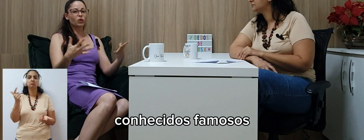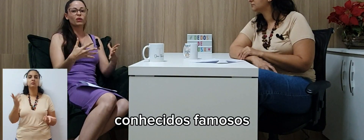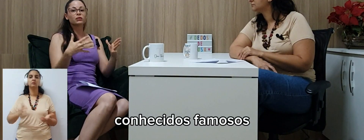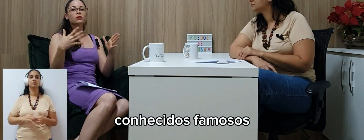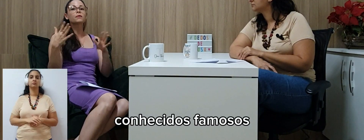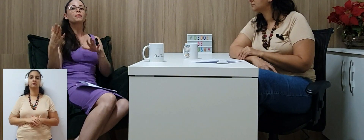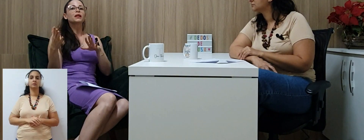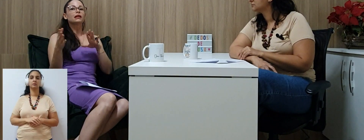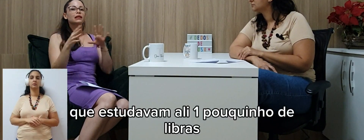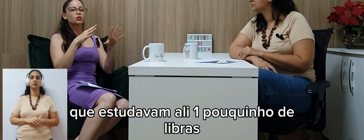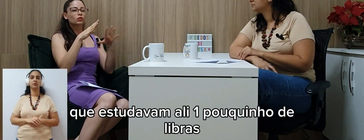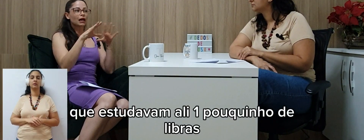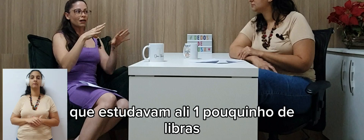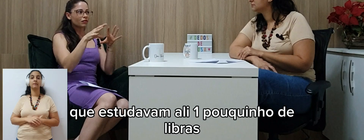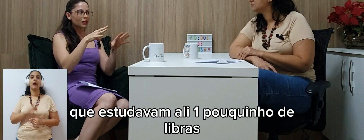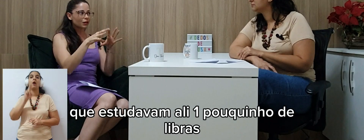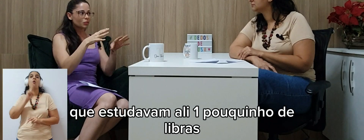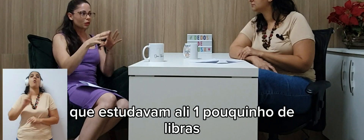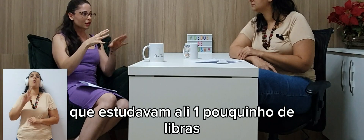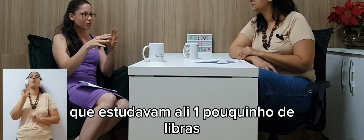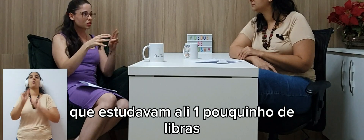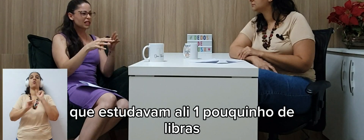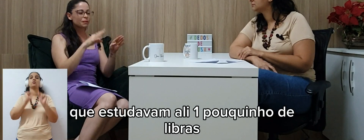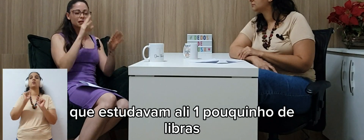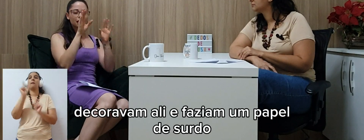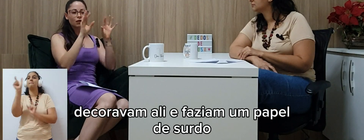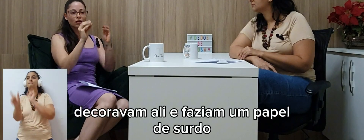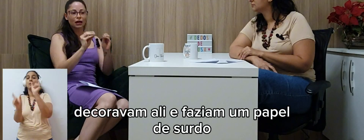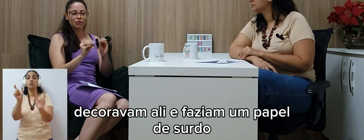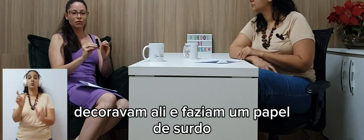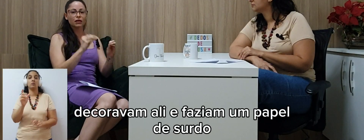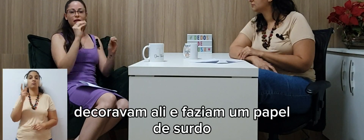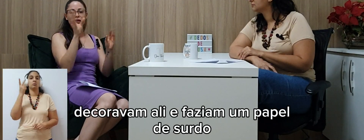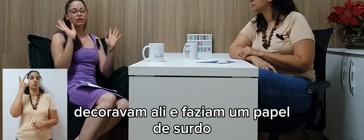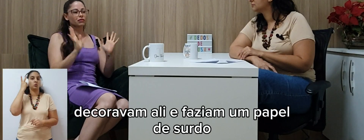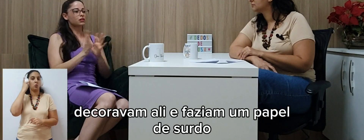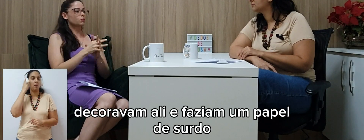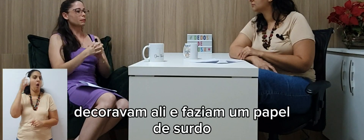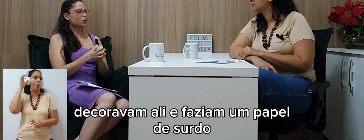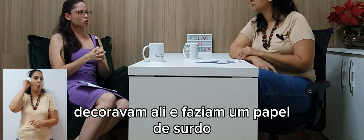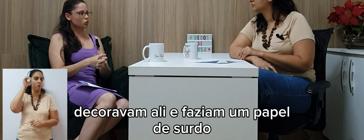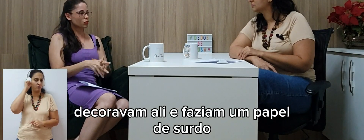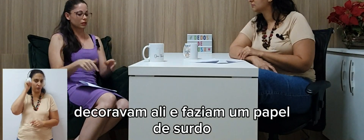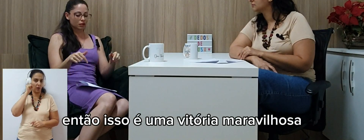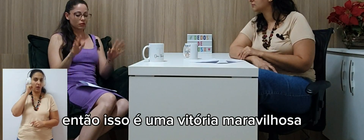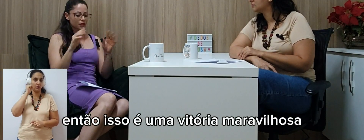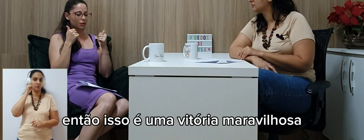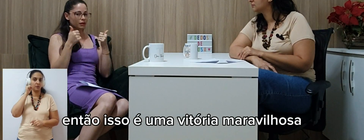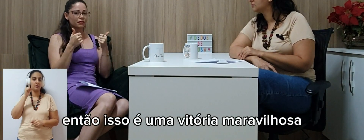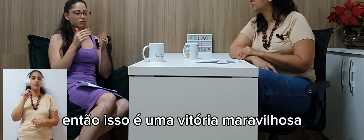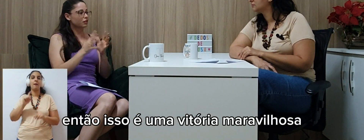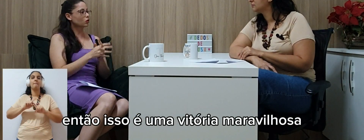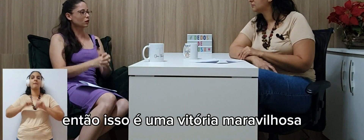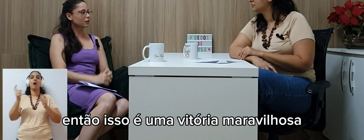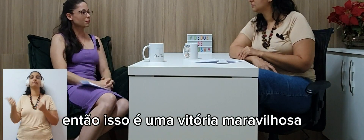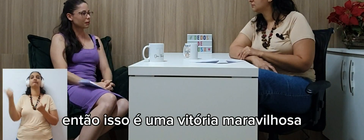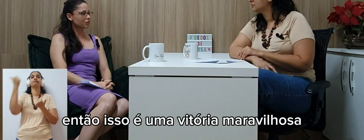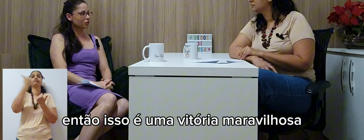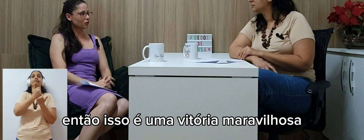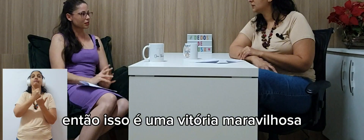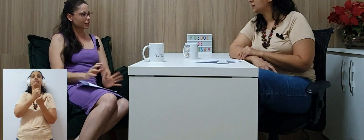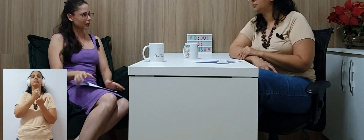conhecidos, famosos, que estudavam ali um pouquinho de Libras, decoravam ali e faziam um papel de surdo. Então isso é uma